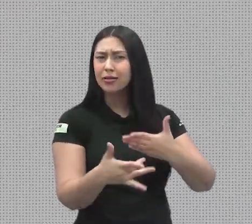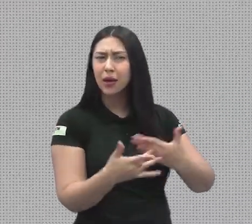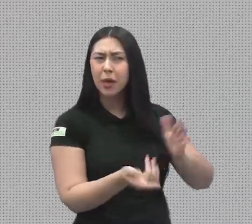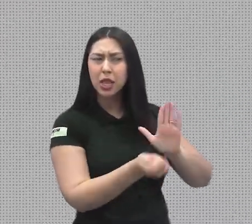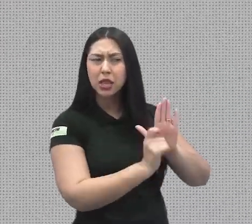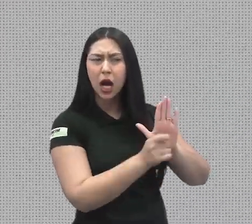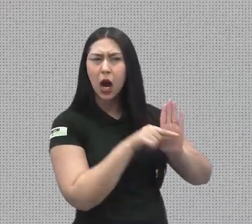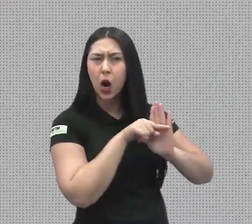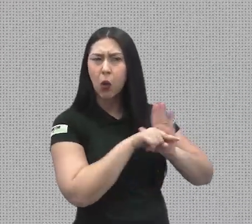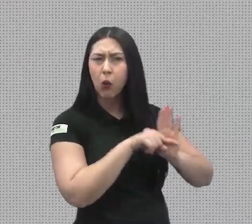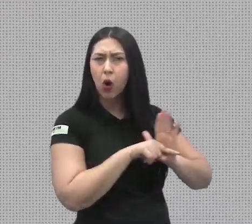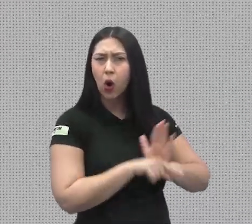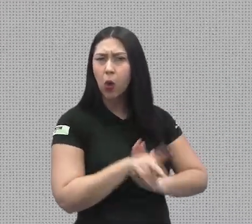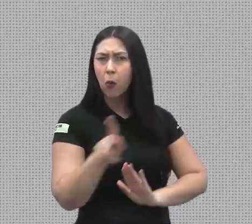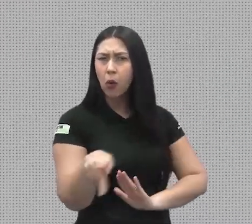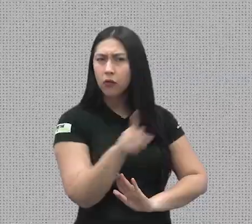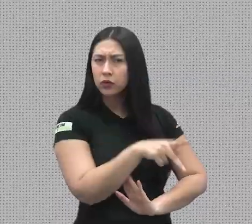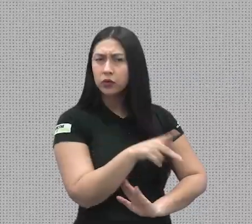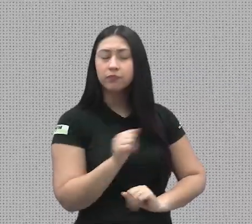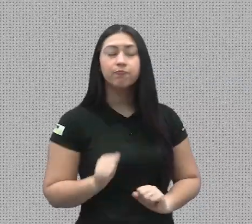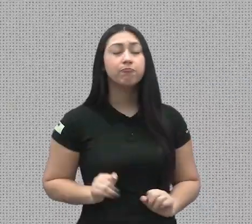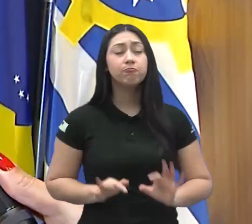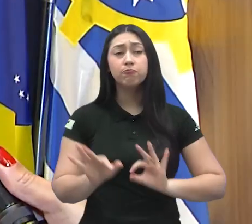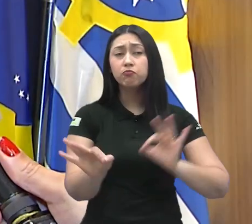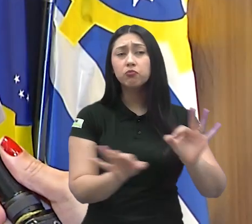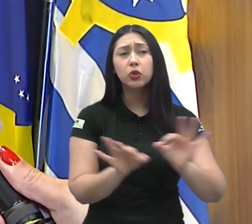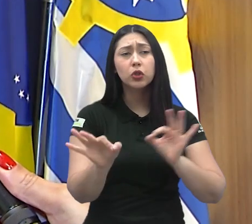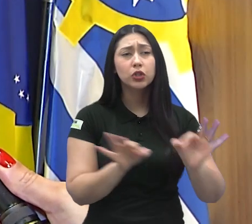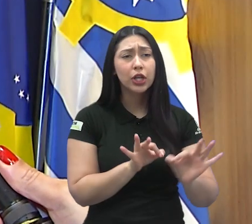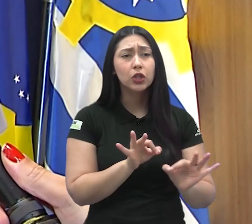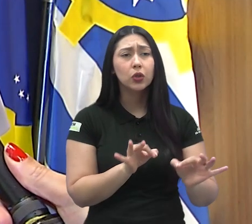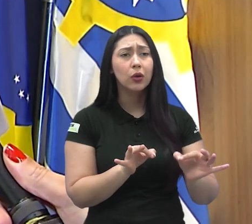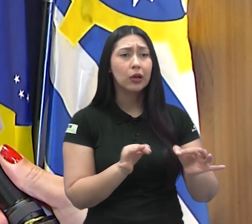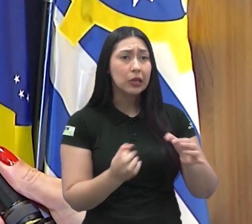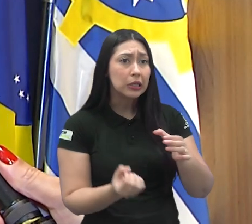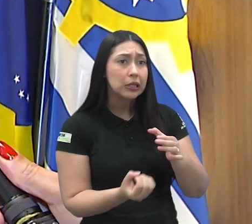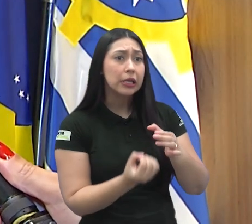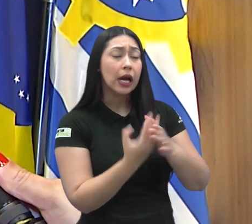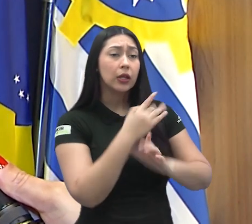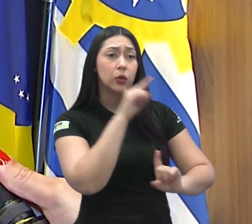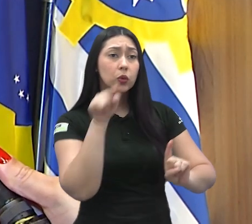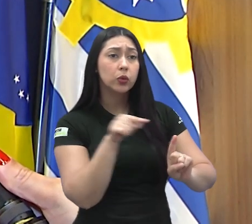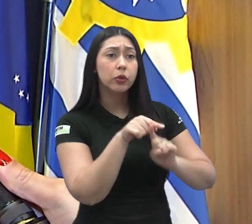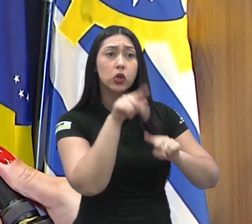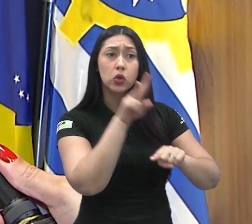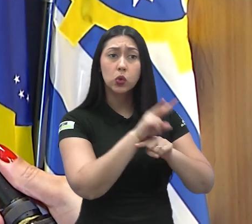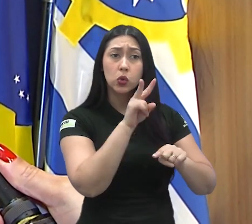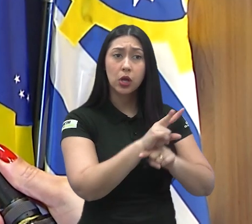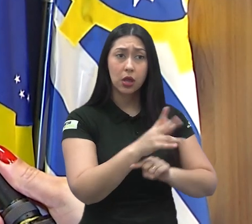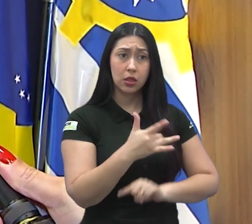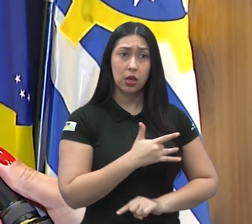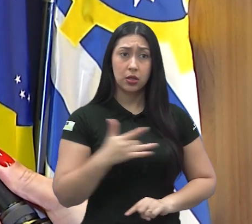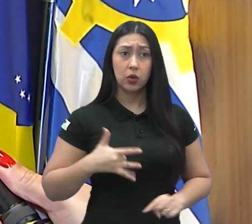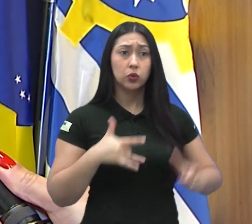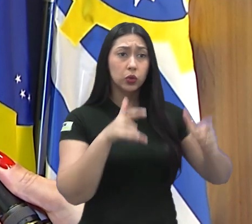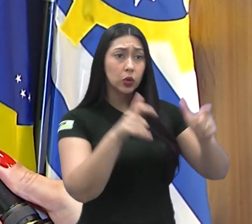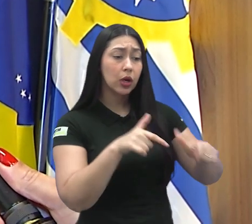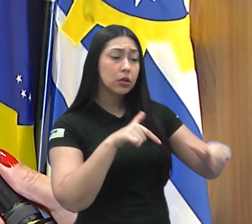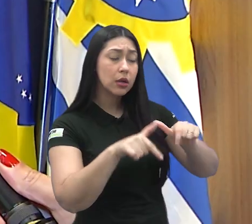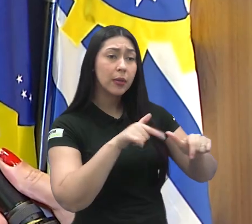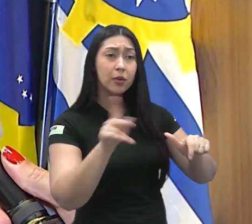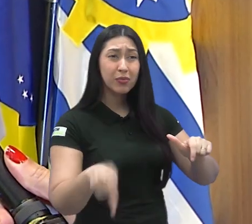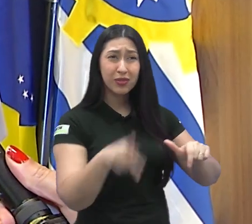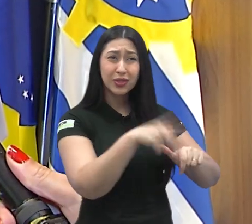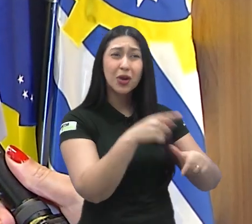de exames toxicológicos nos docentes. O programa Zelo ele surgiu de uma necessidade de cuidar da saúde ocupacional dos professores. Nós